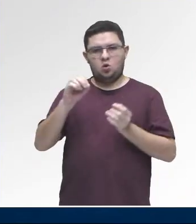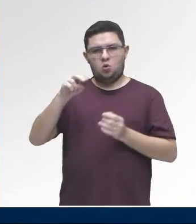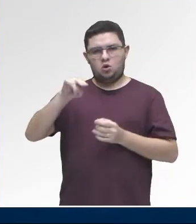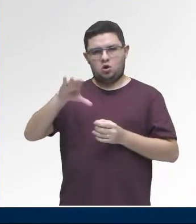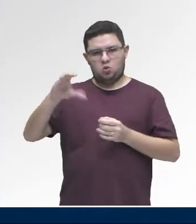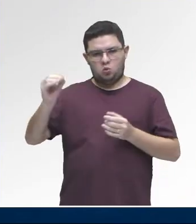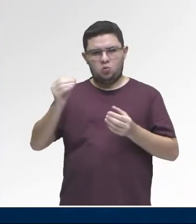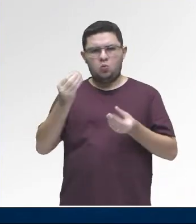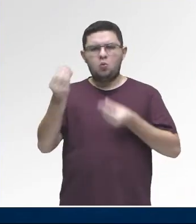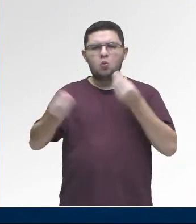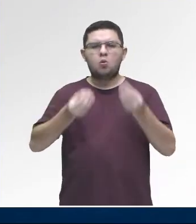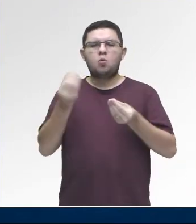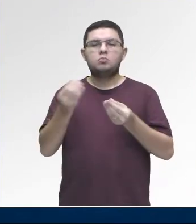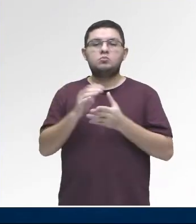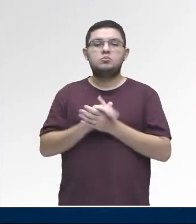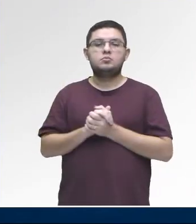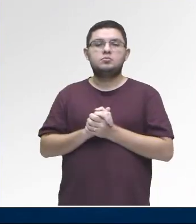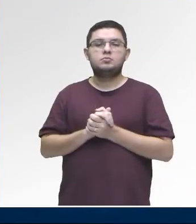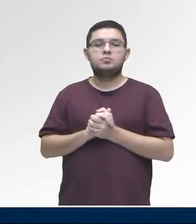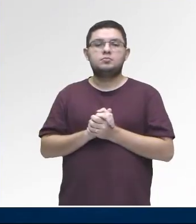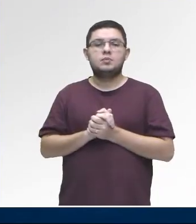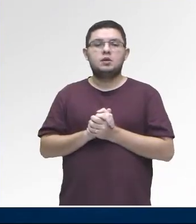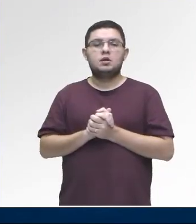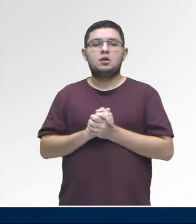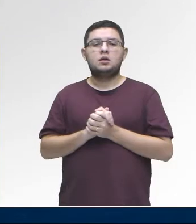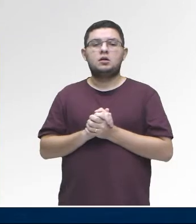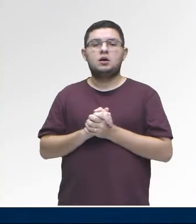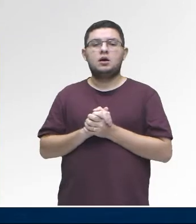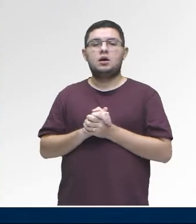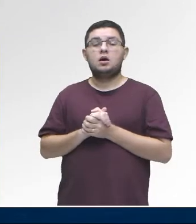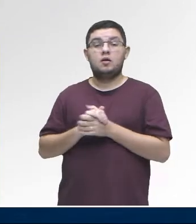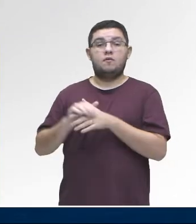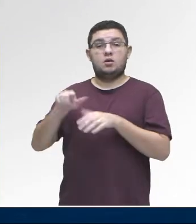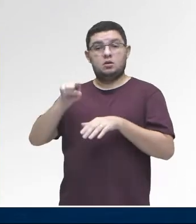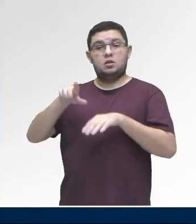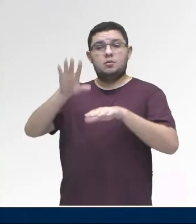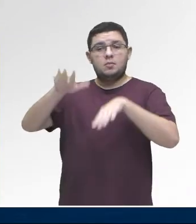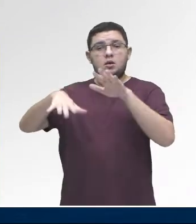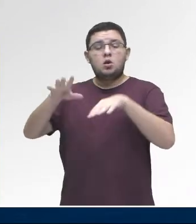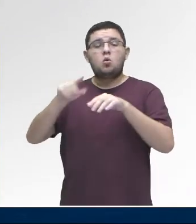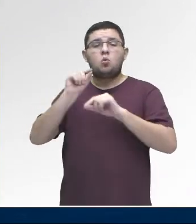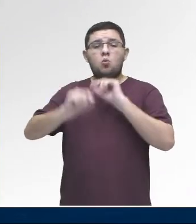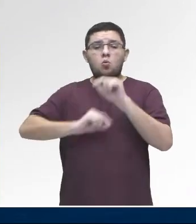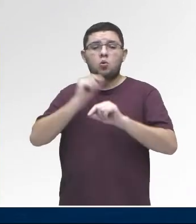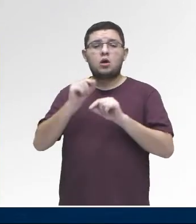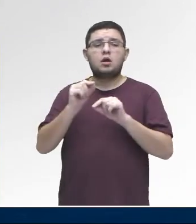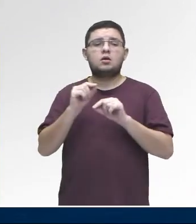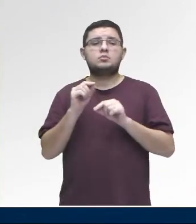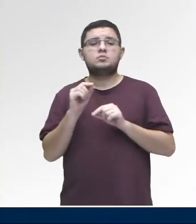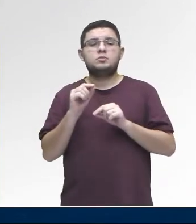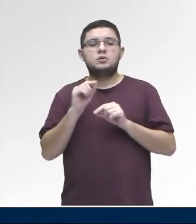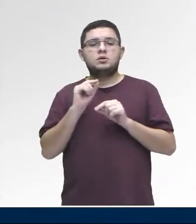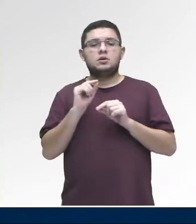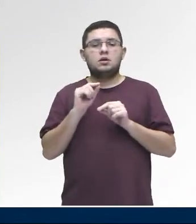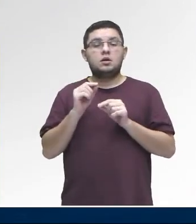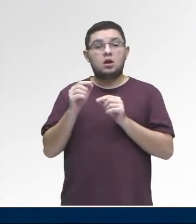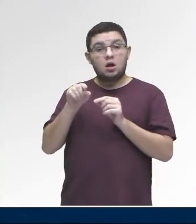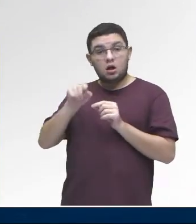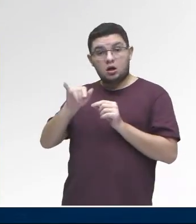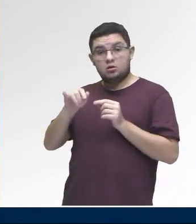partir do fenômeno de dissociação ou de ionização.